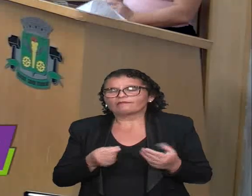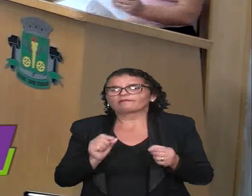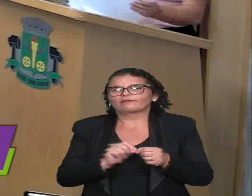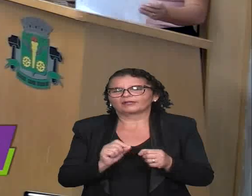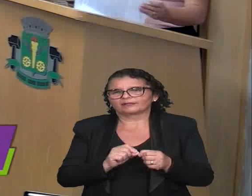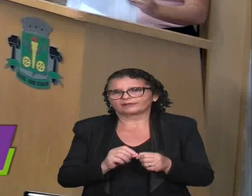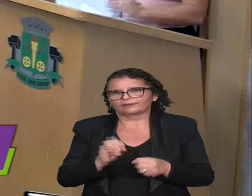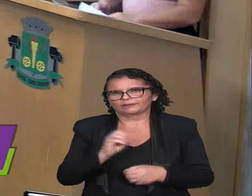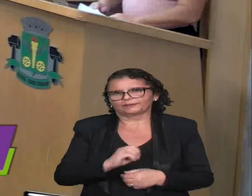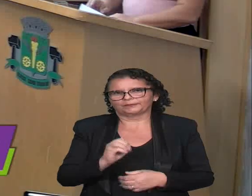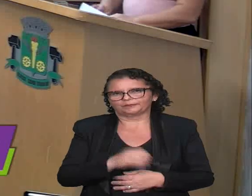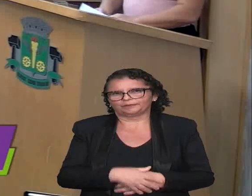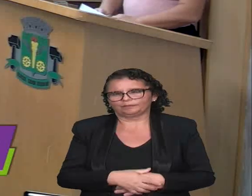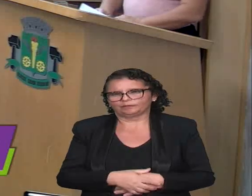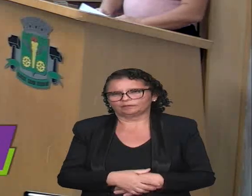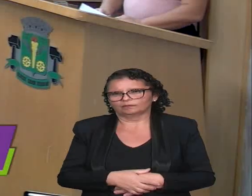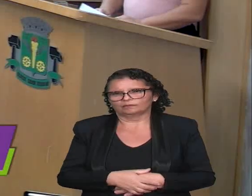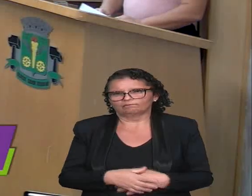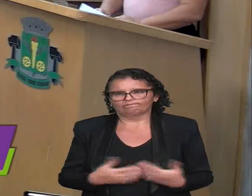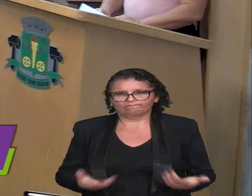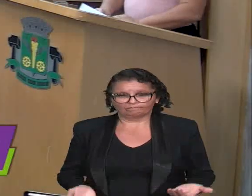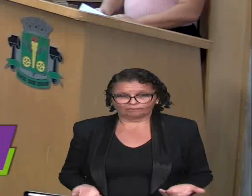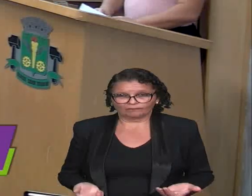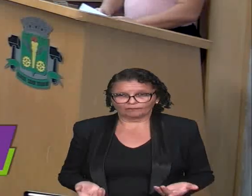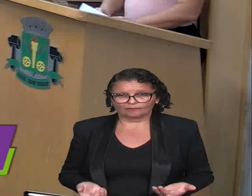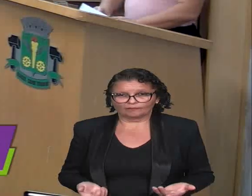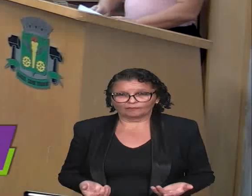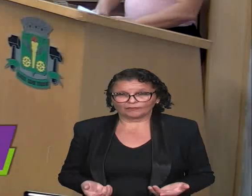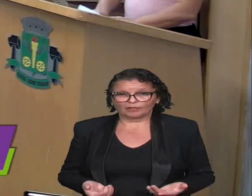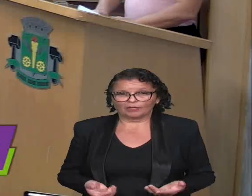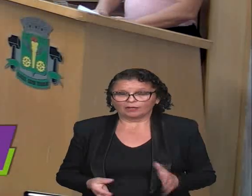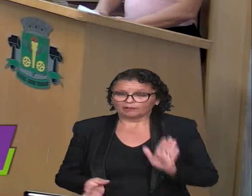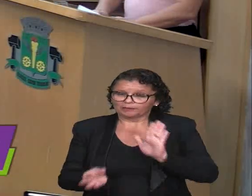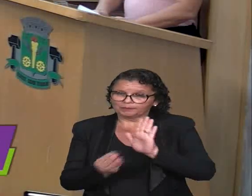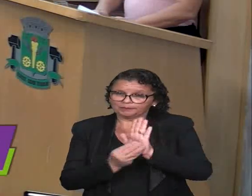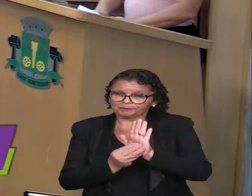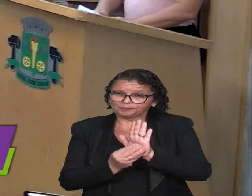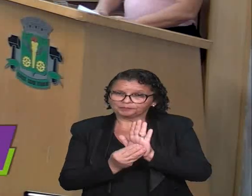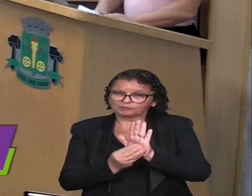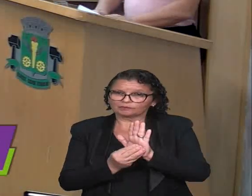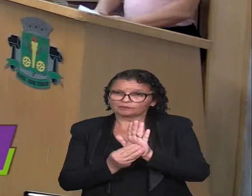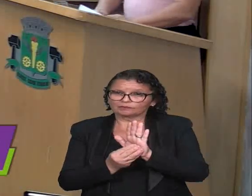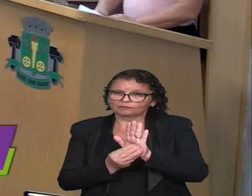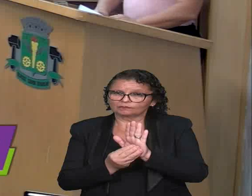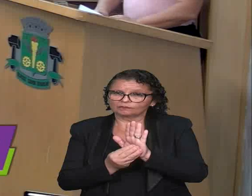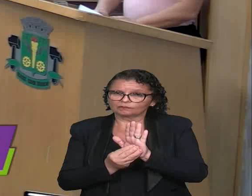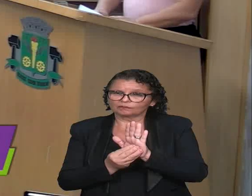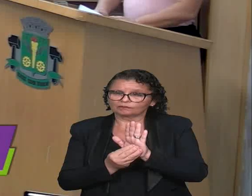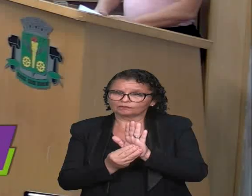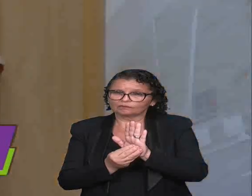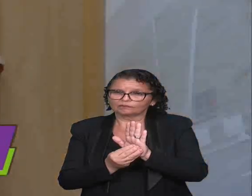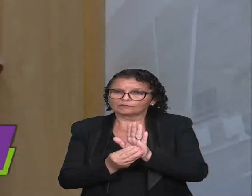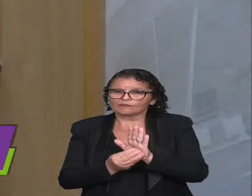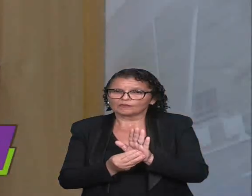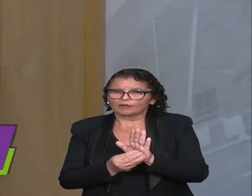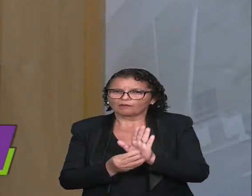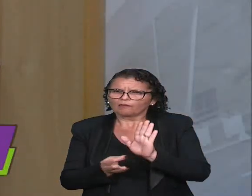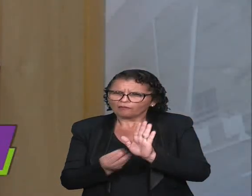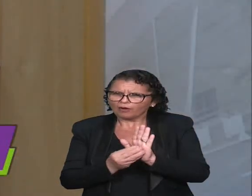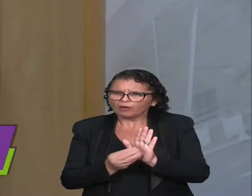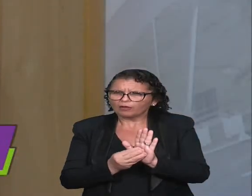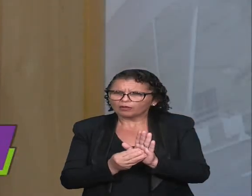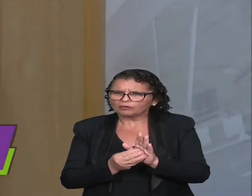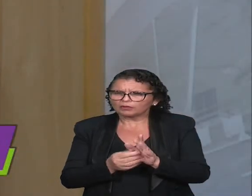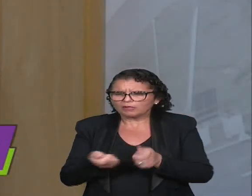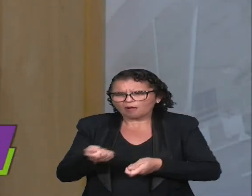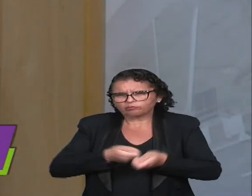Osasco nós não temos que fazer eu queria só colocar aqui que a falta de gestão